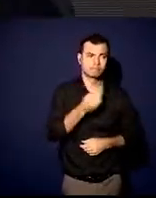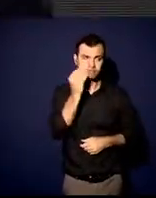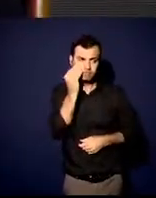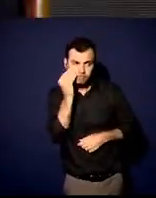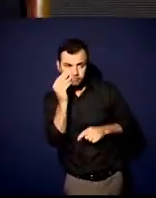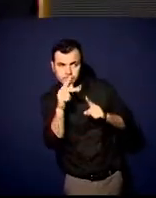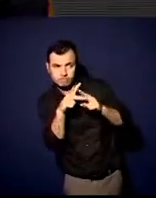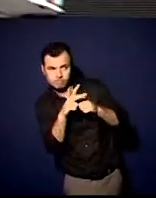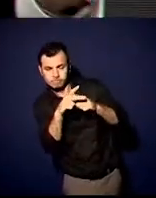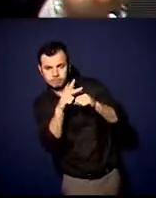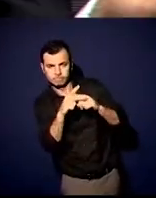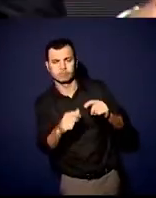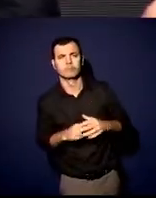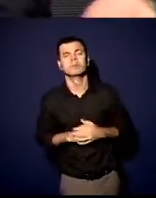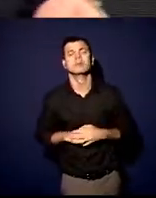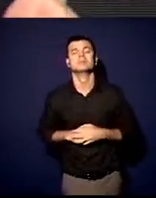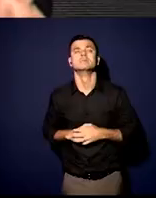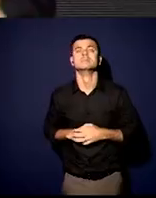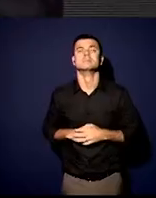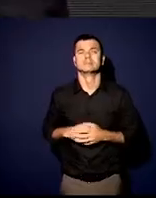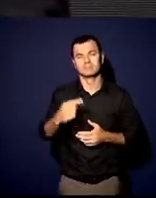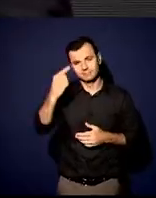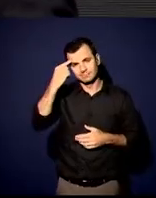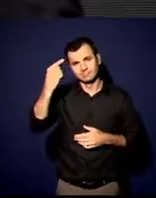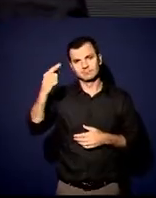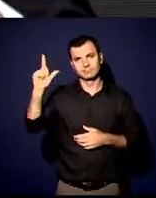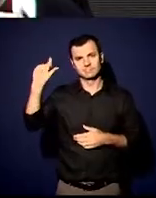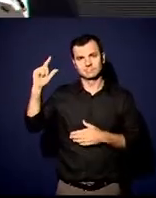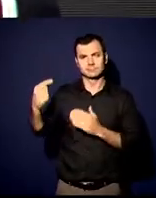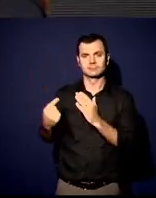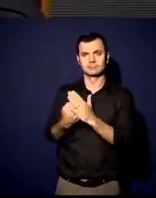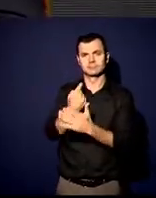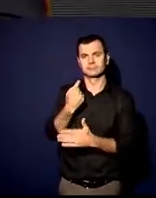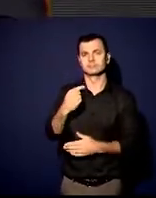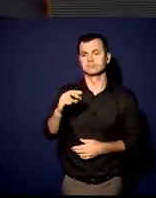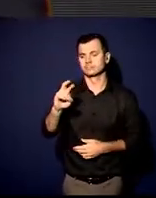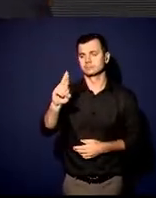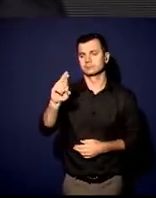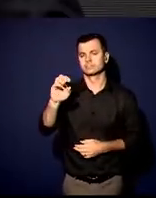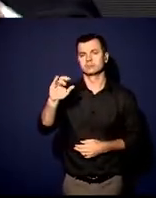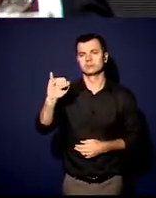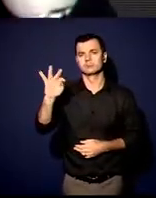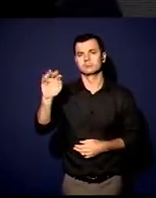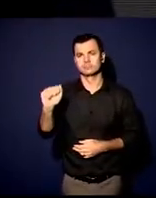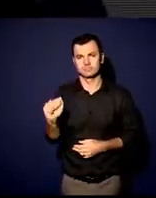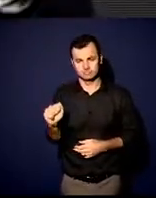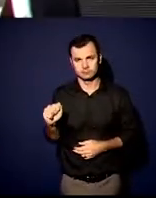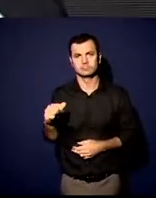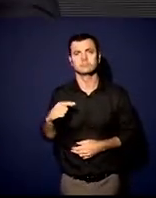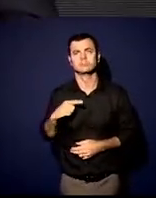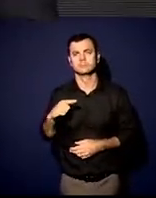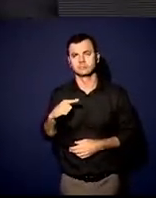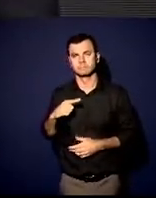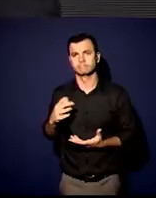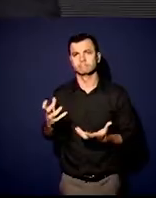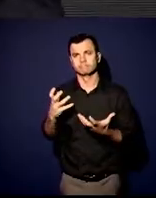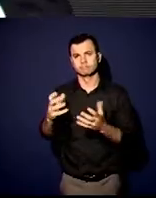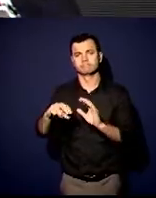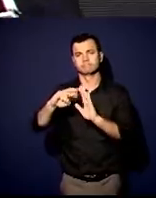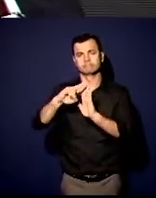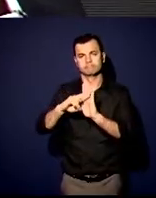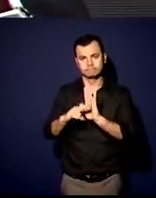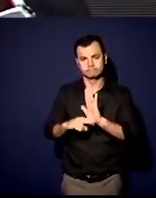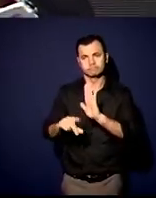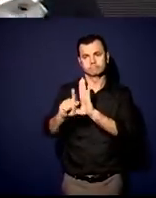isso receita Quando eu falei aqui na sua pergunta anterior a receita legítima por resol regila por regulamentação